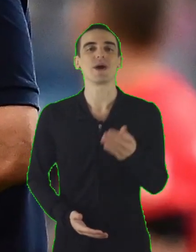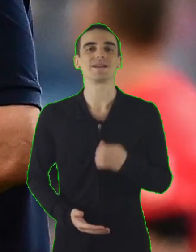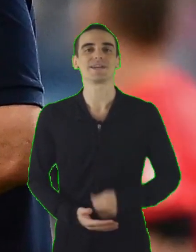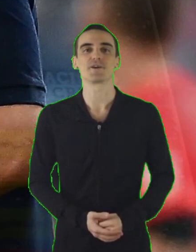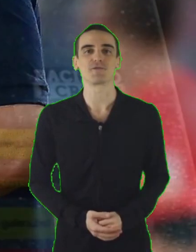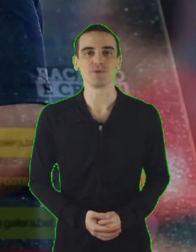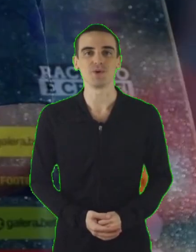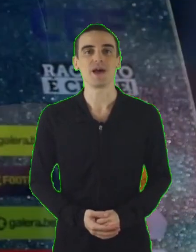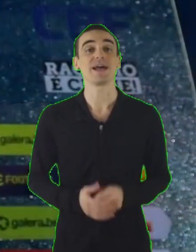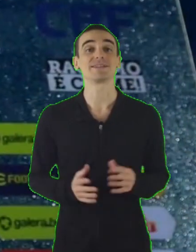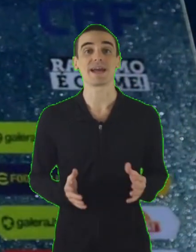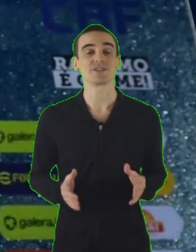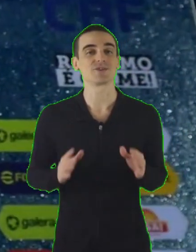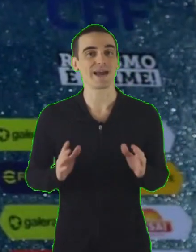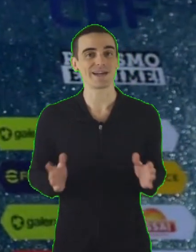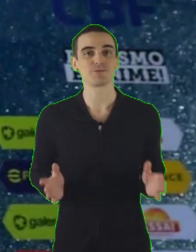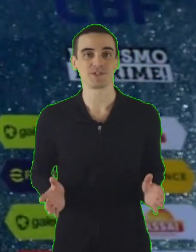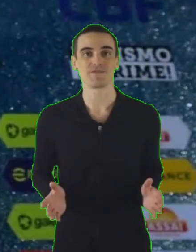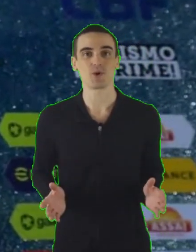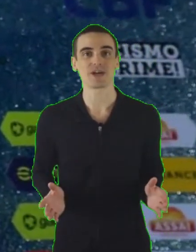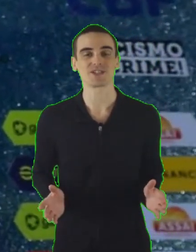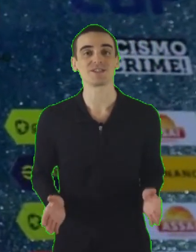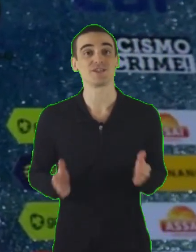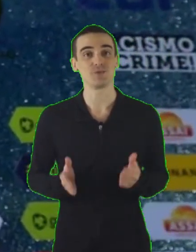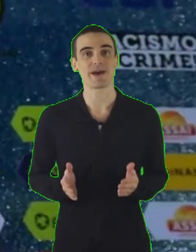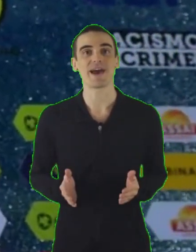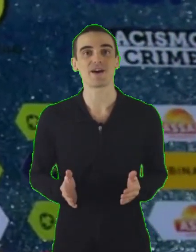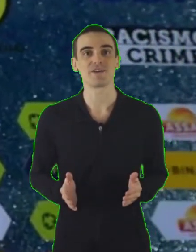Se inscreva no canal, pois a qualquer momento te atualizo com mais novidades sobre o Cruzeiro.